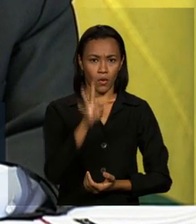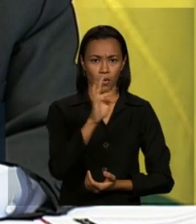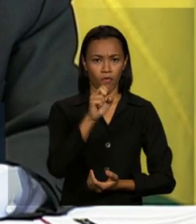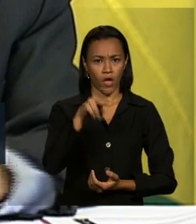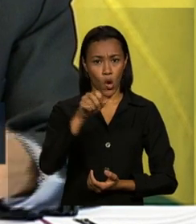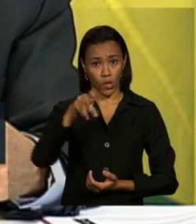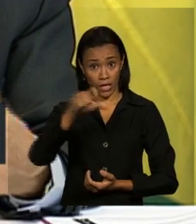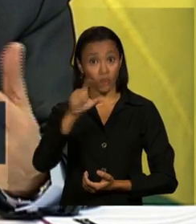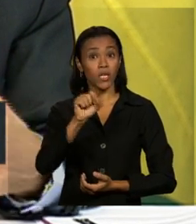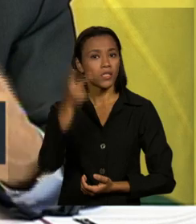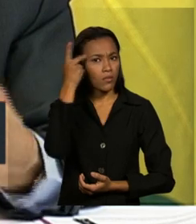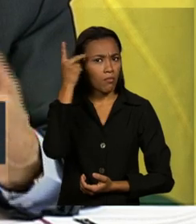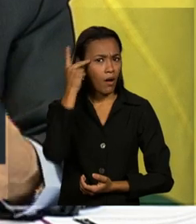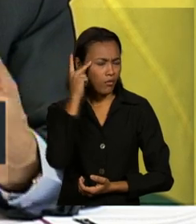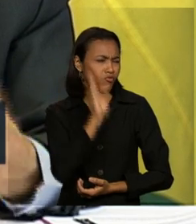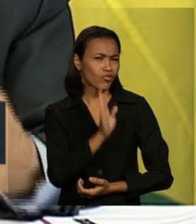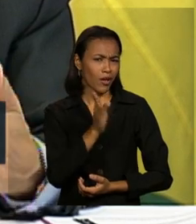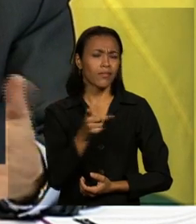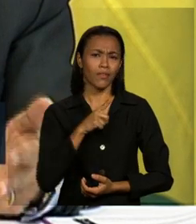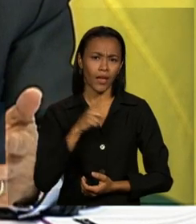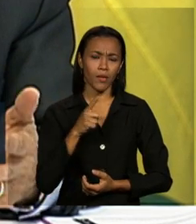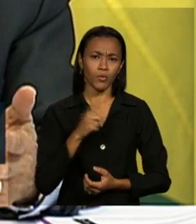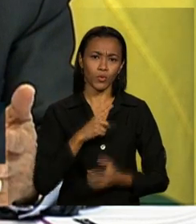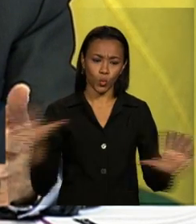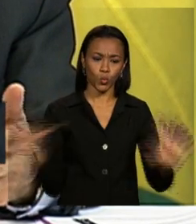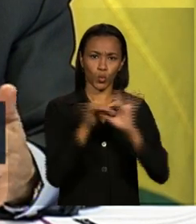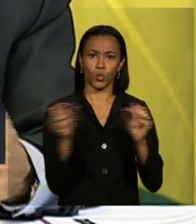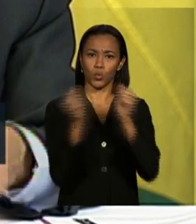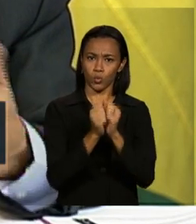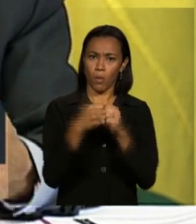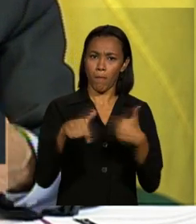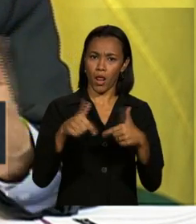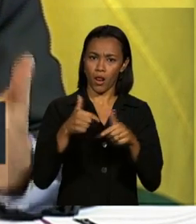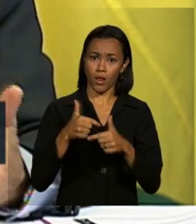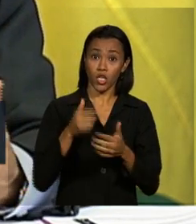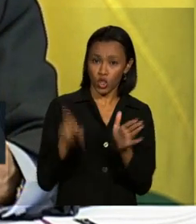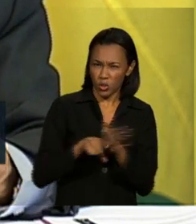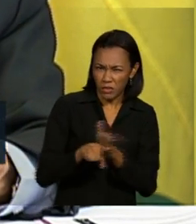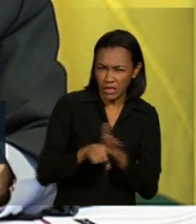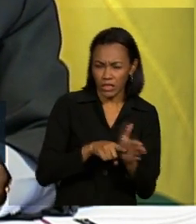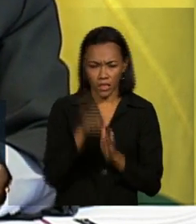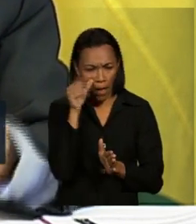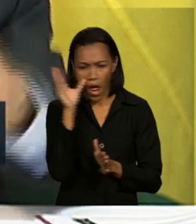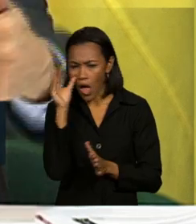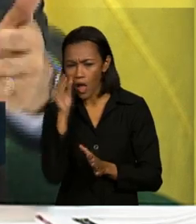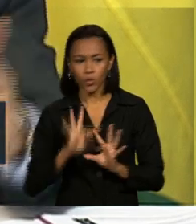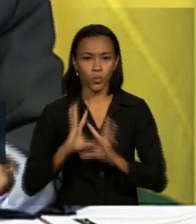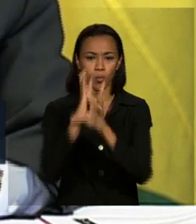Paulo nós já temos um um trabalho conjunto feito com o estado de São Paulo estudos levantamentos